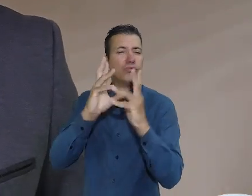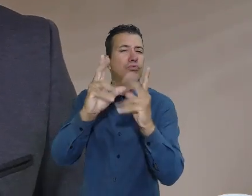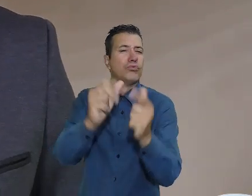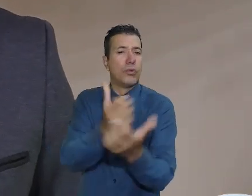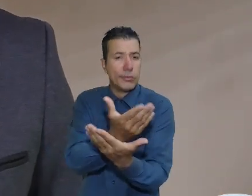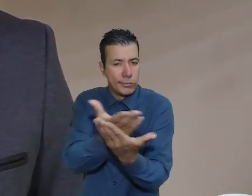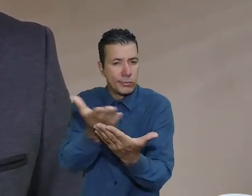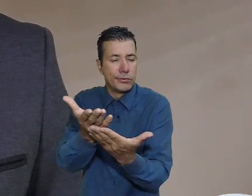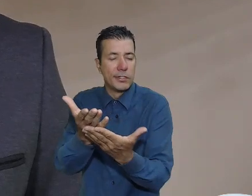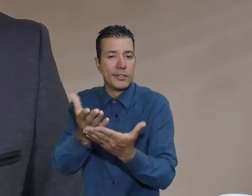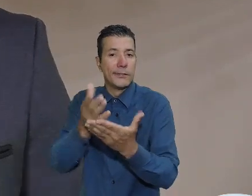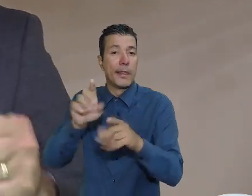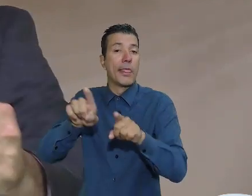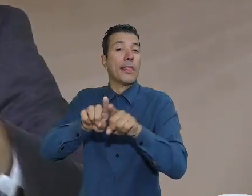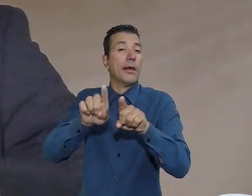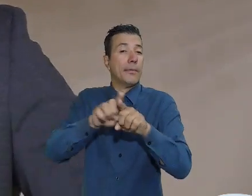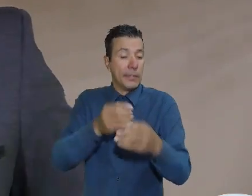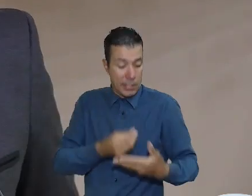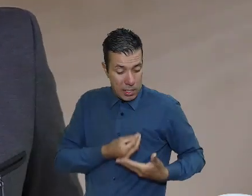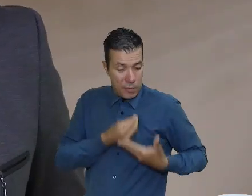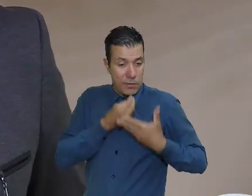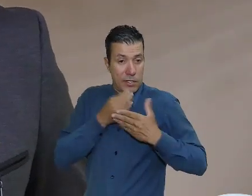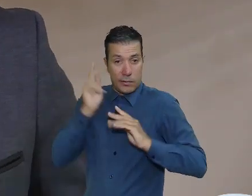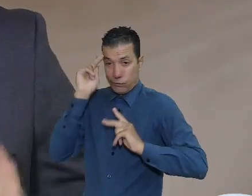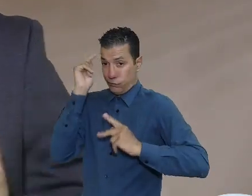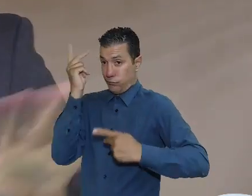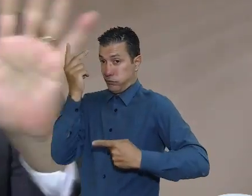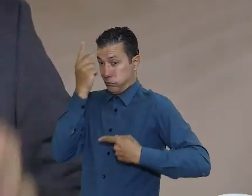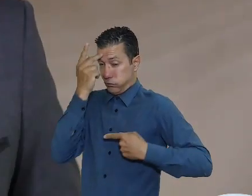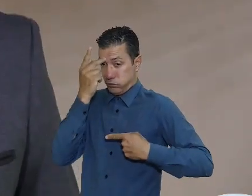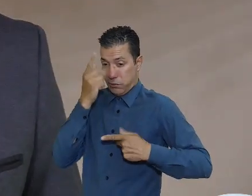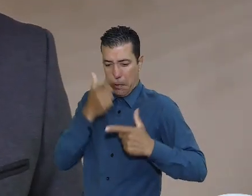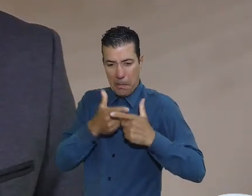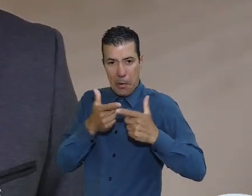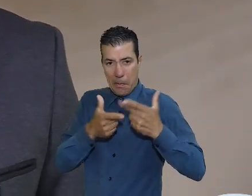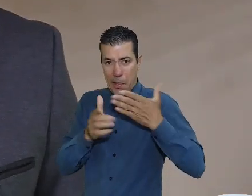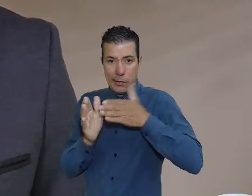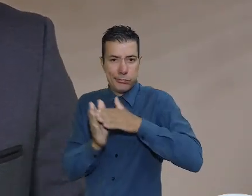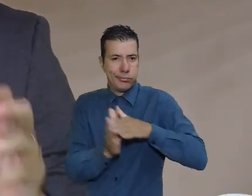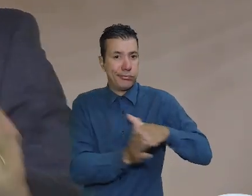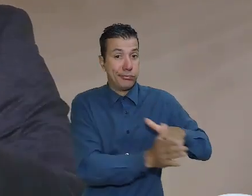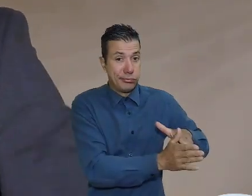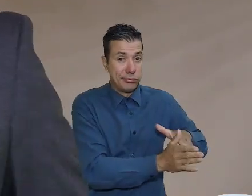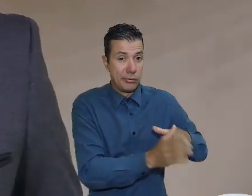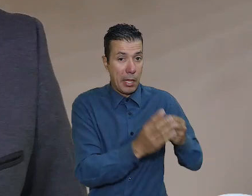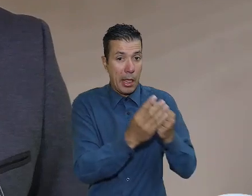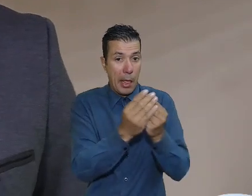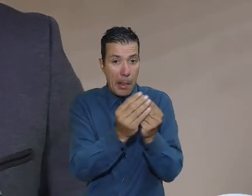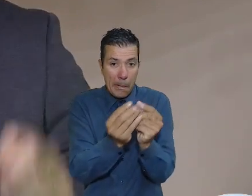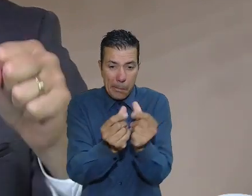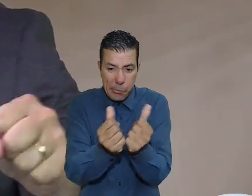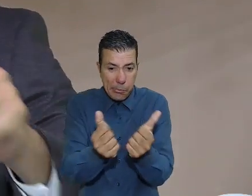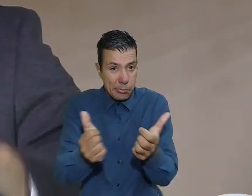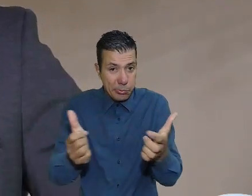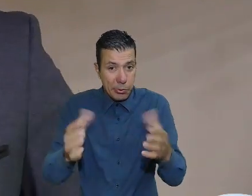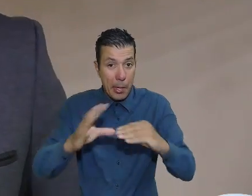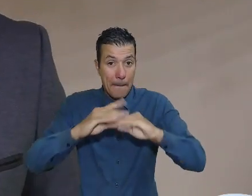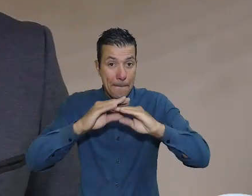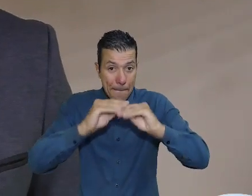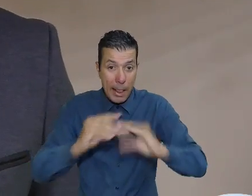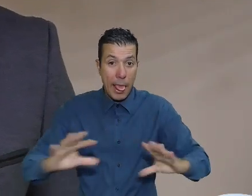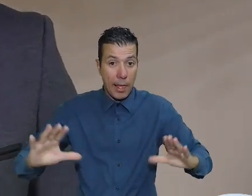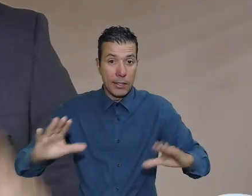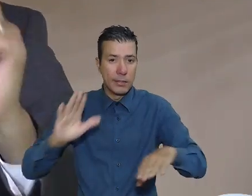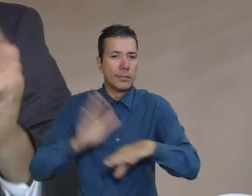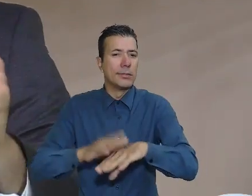deles. Mas também que a vida seja restaurada, que os problemas sejam afastados, que a cura venha logo, que o milagre se